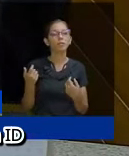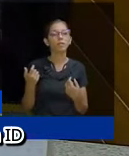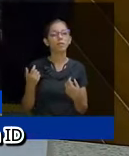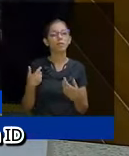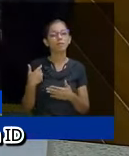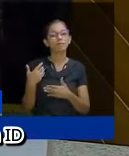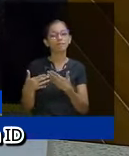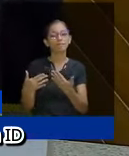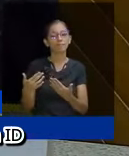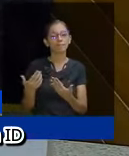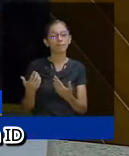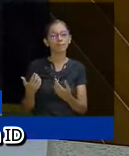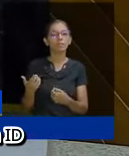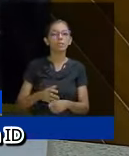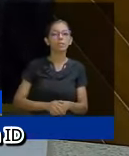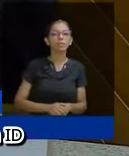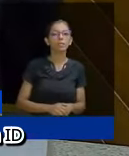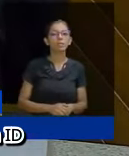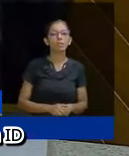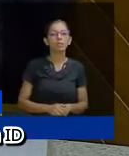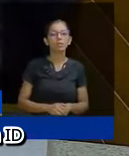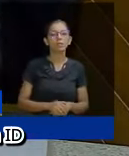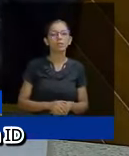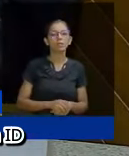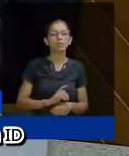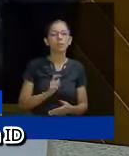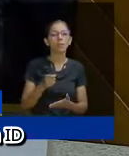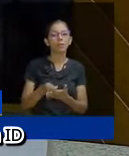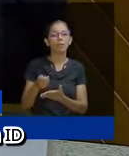de acordo com a consulta transferência ID